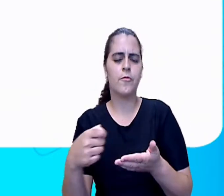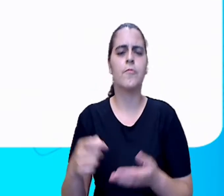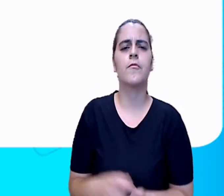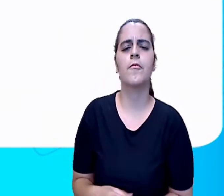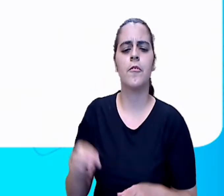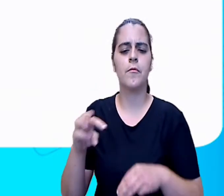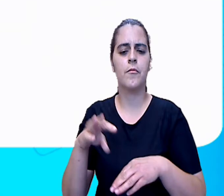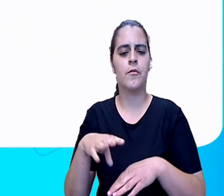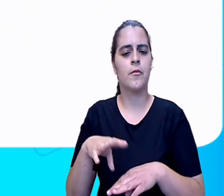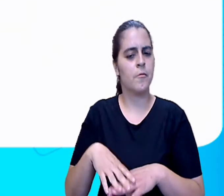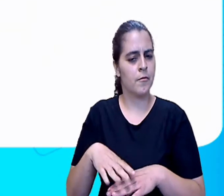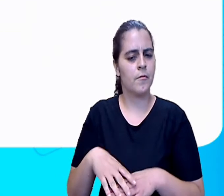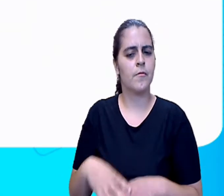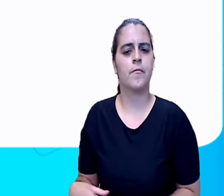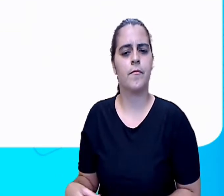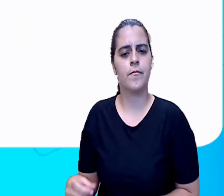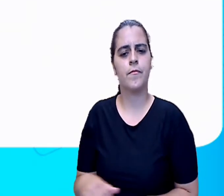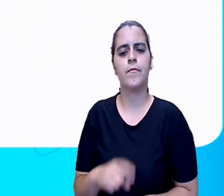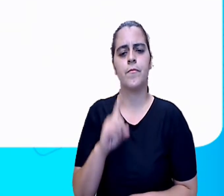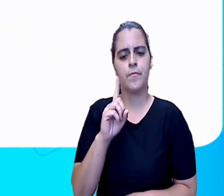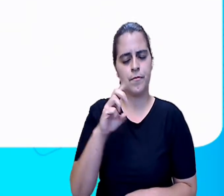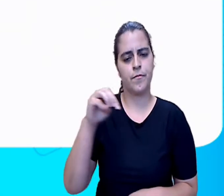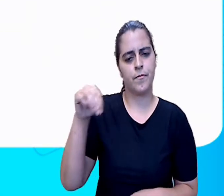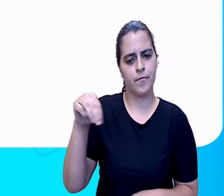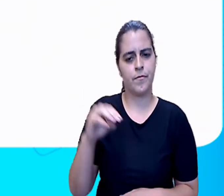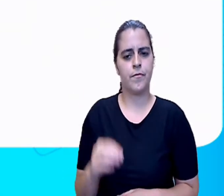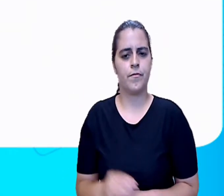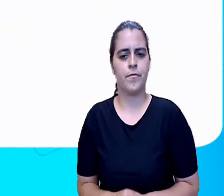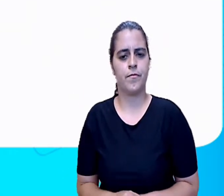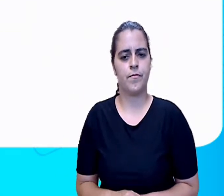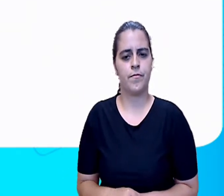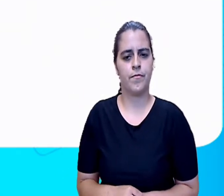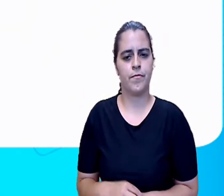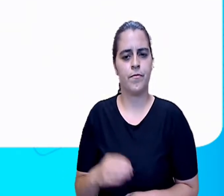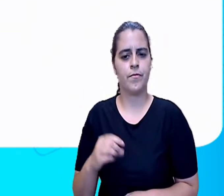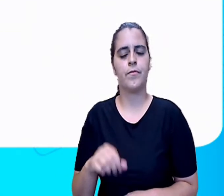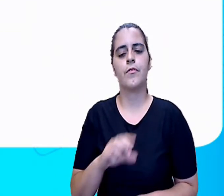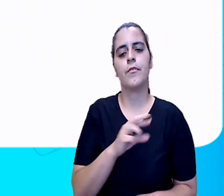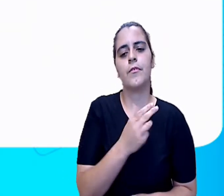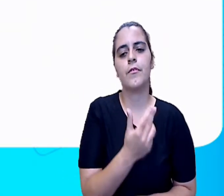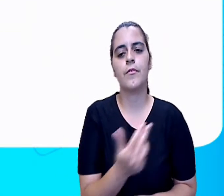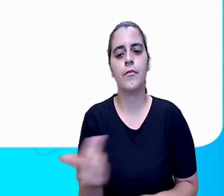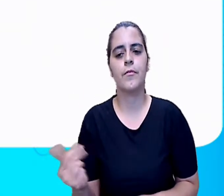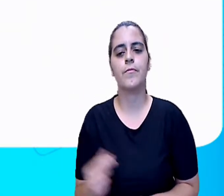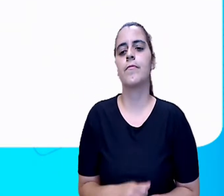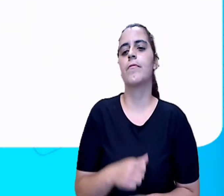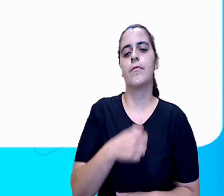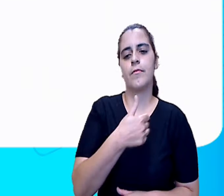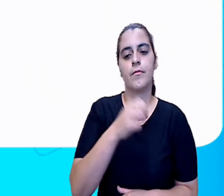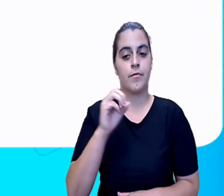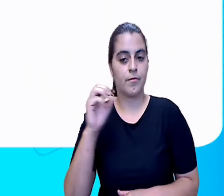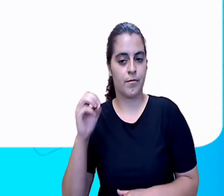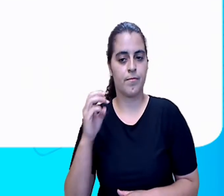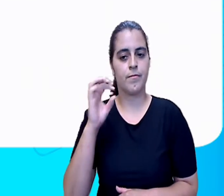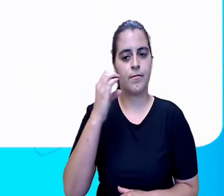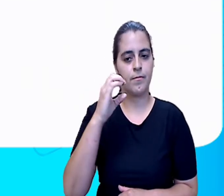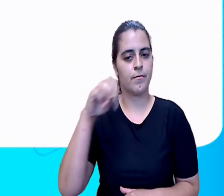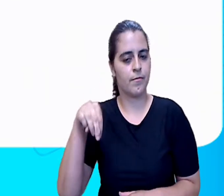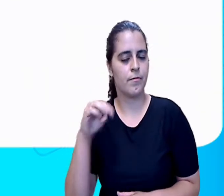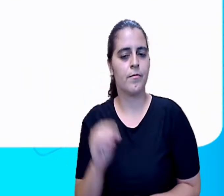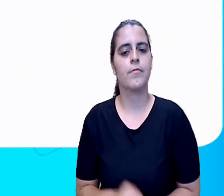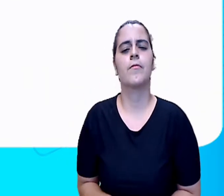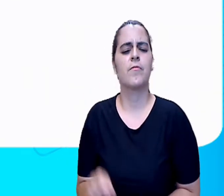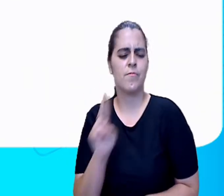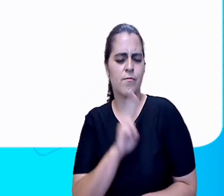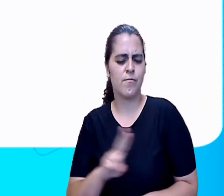forma em matemática. 1 metro é igual a 100 centímetros. E essa régua a gente